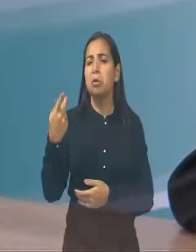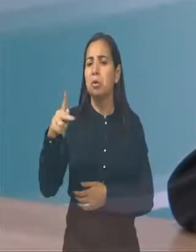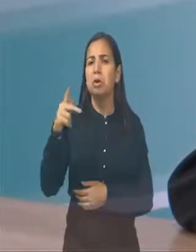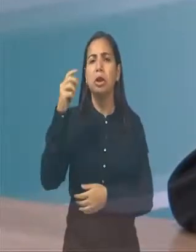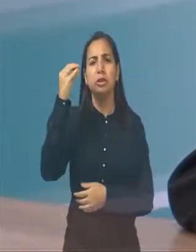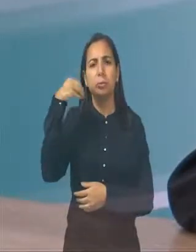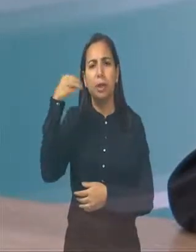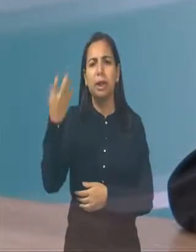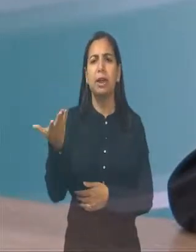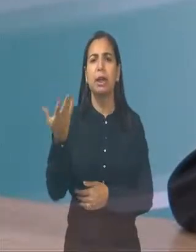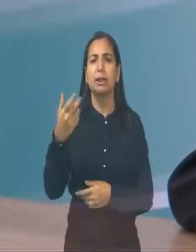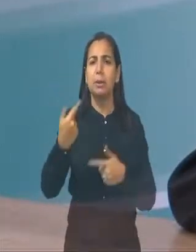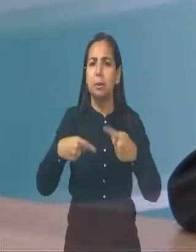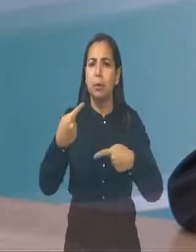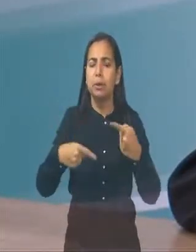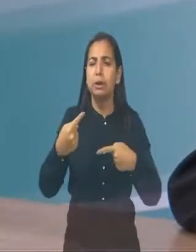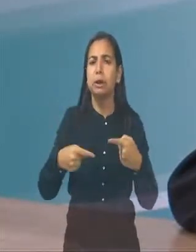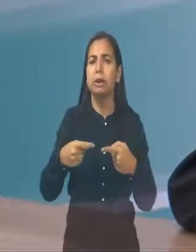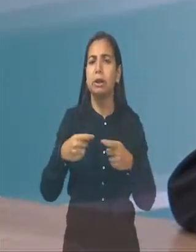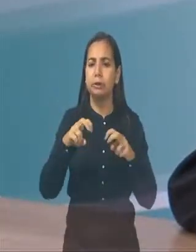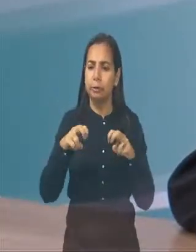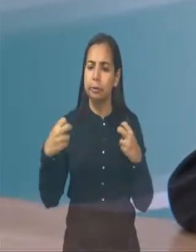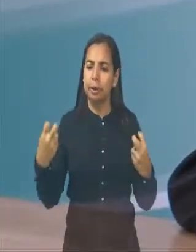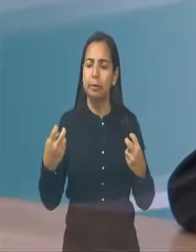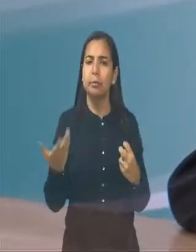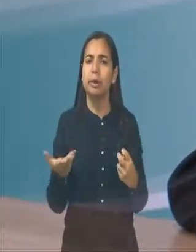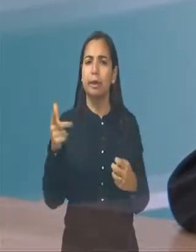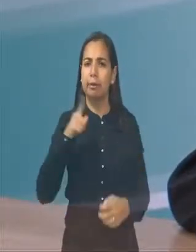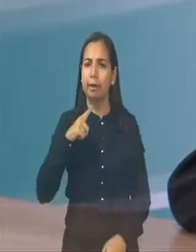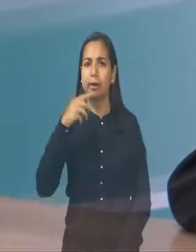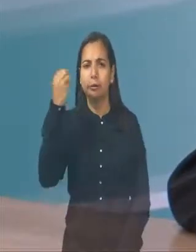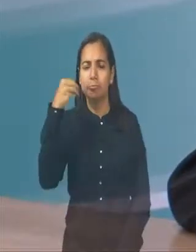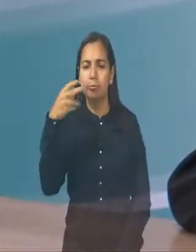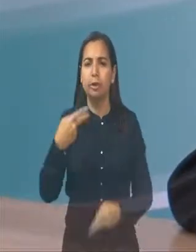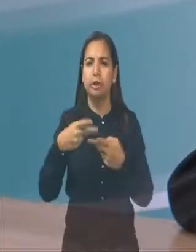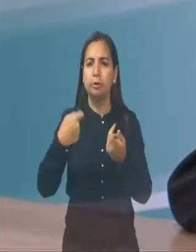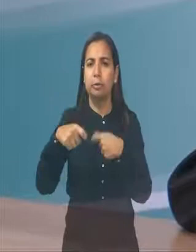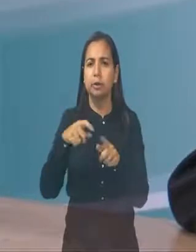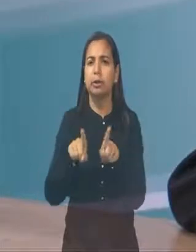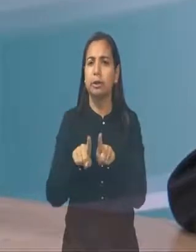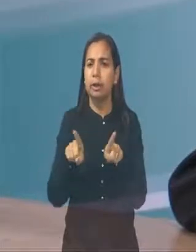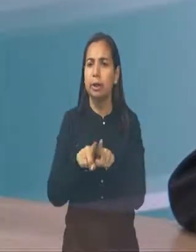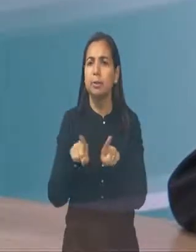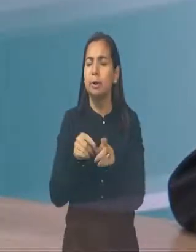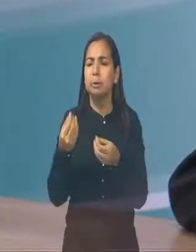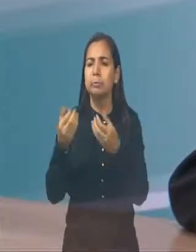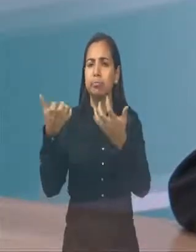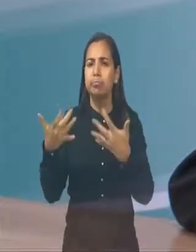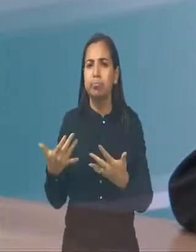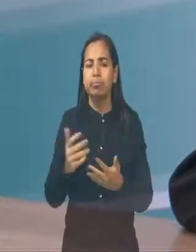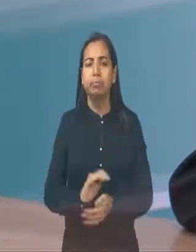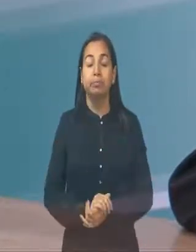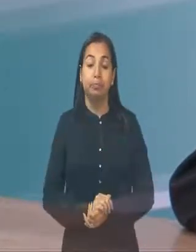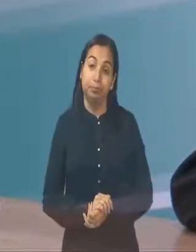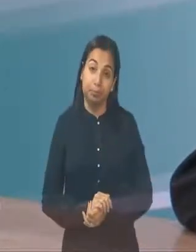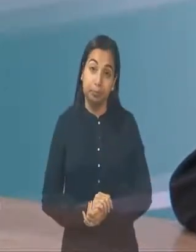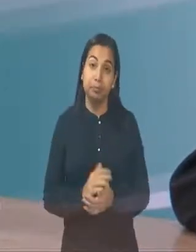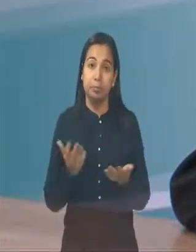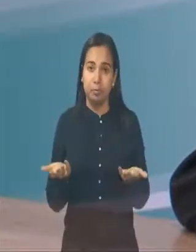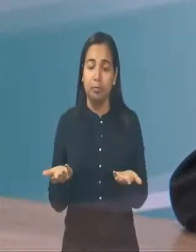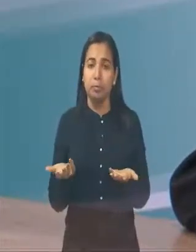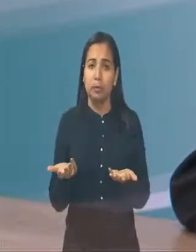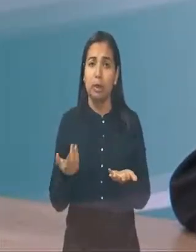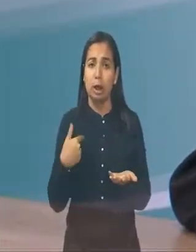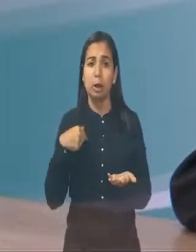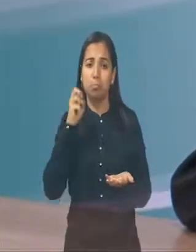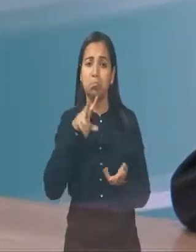inclusive político, aqui na mesa, o único com experiência política e administrativa? Olha, progressivamente tudo vai ser